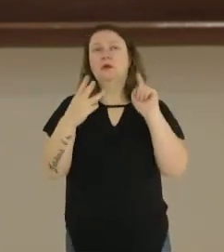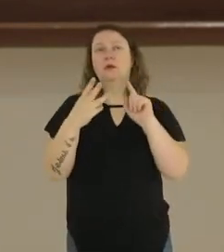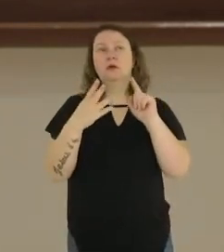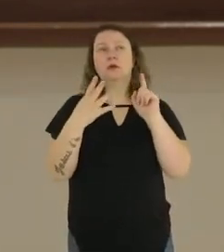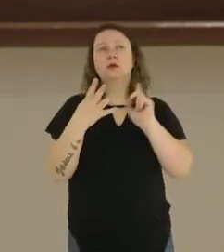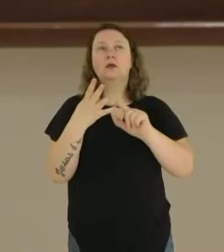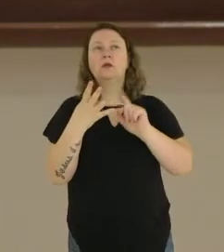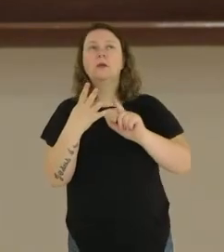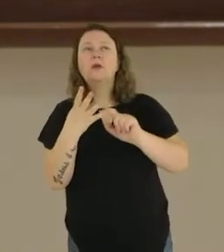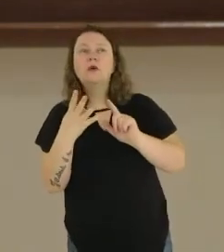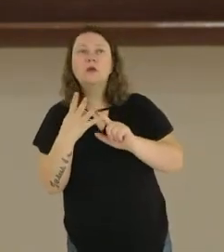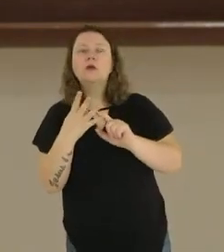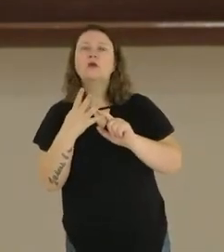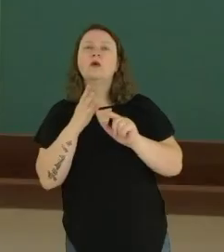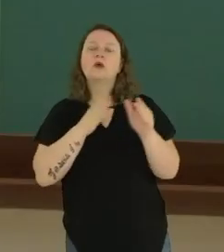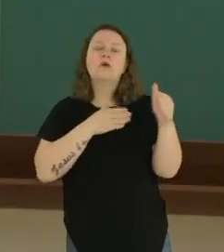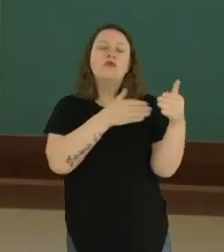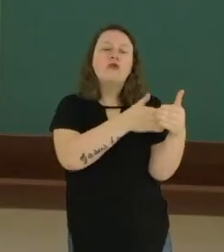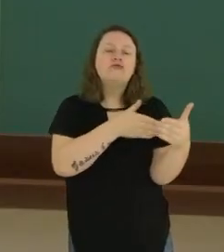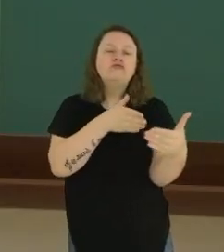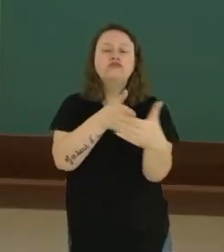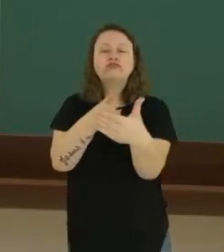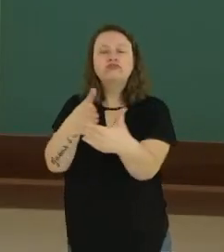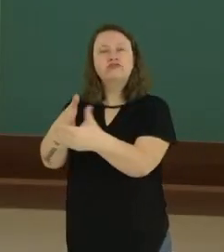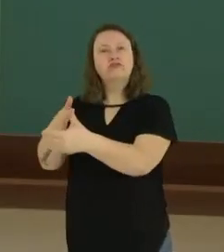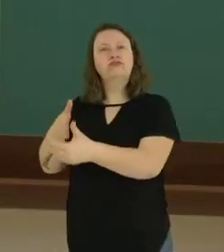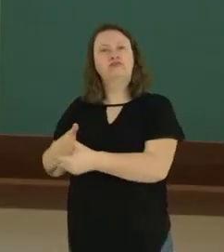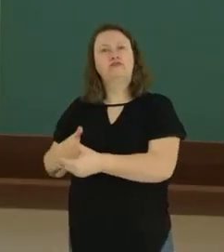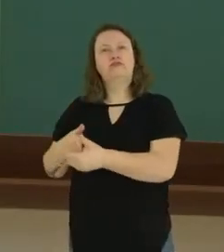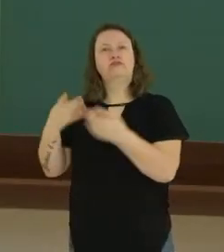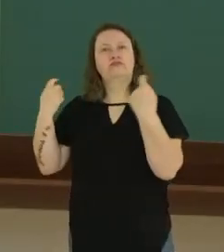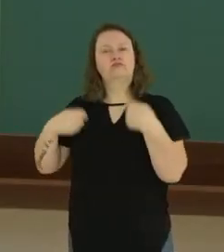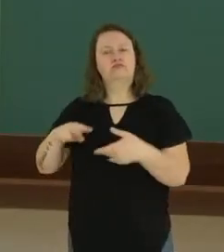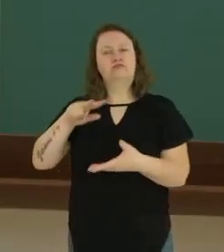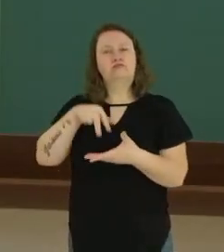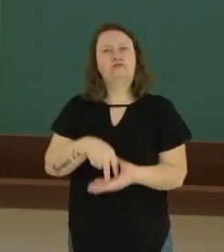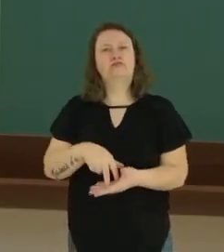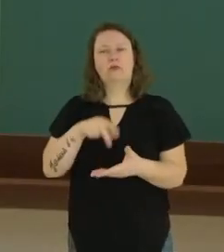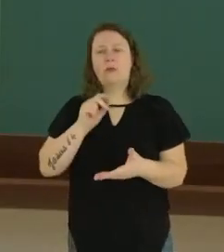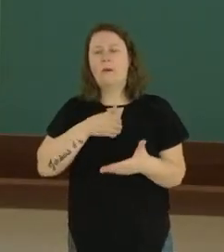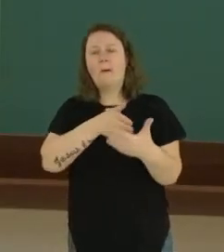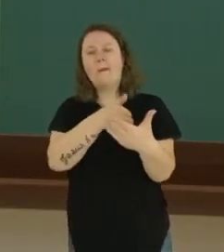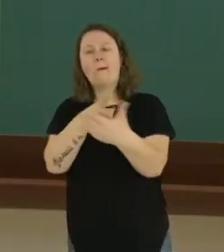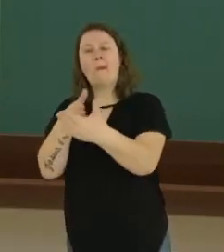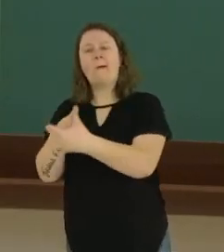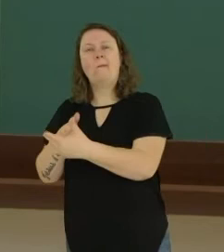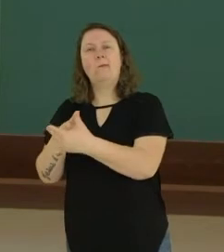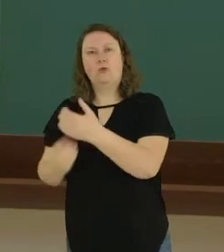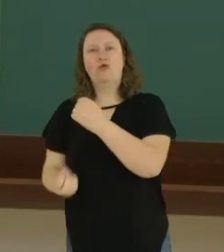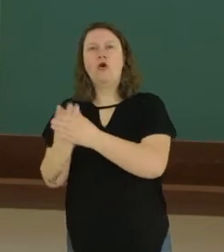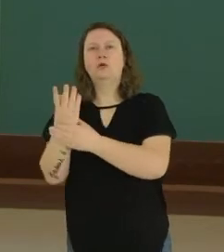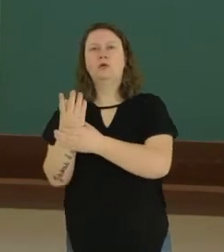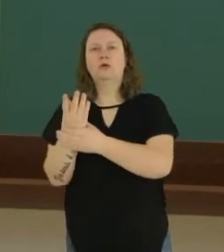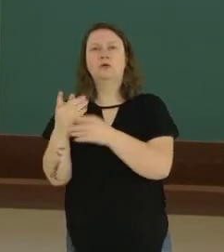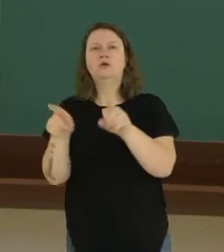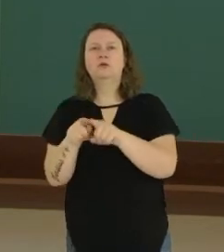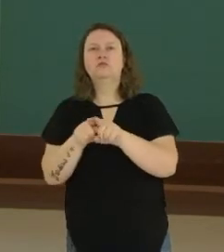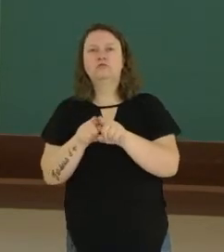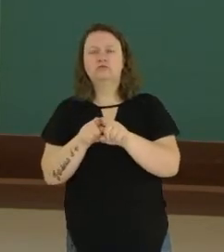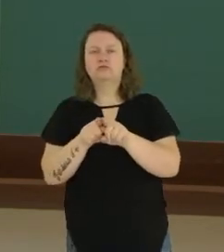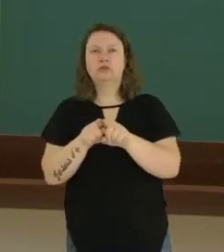das fronteiras, consolidar as fronteiras estabelecidas, principalmente quando a gente pensa que no Brasil Império ainda existia